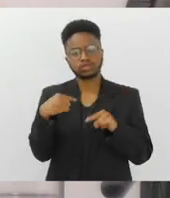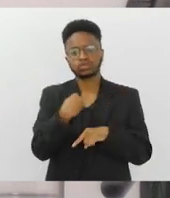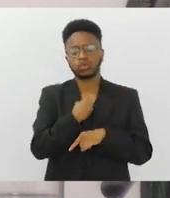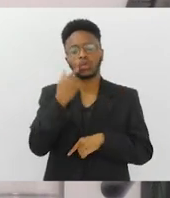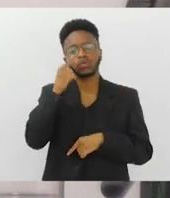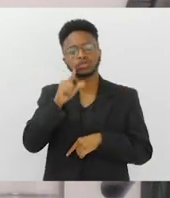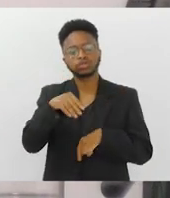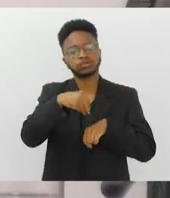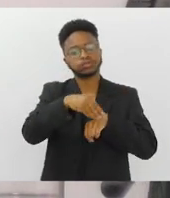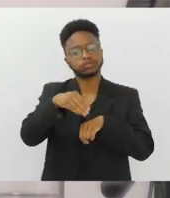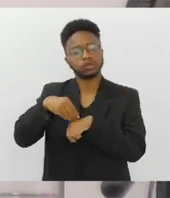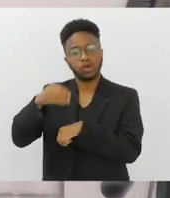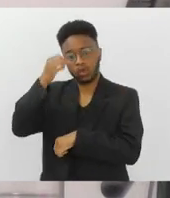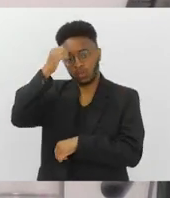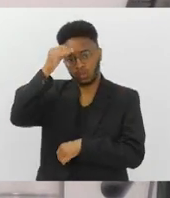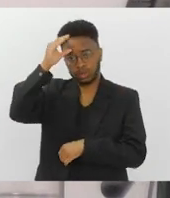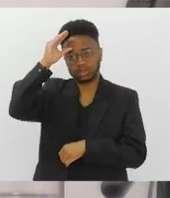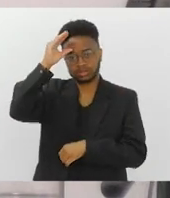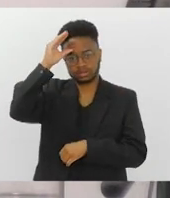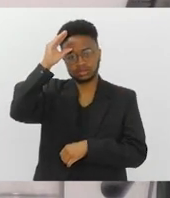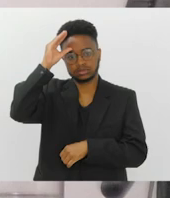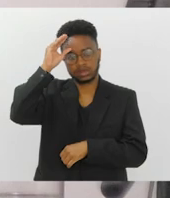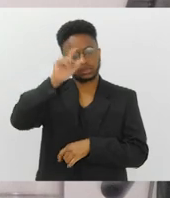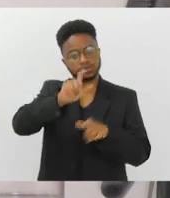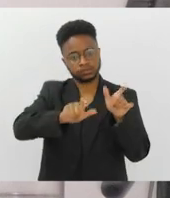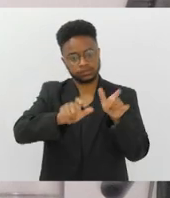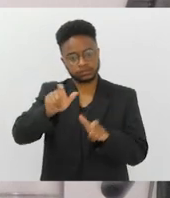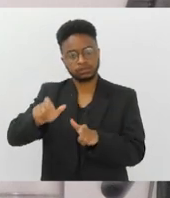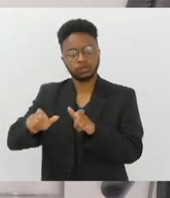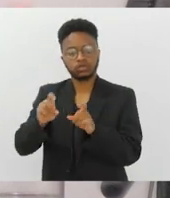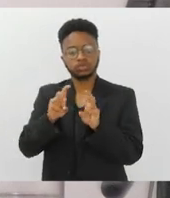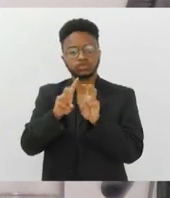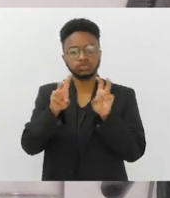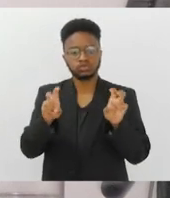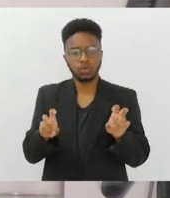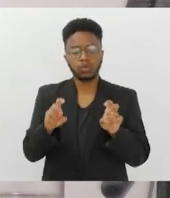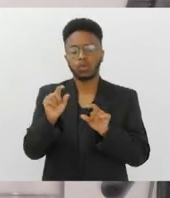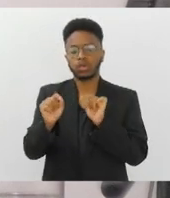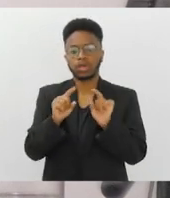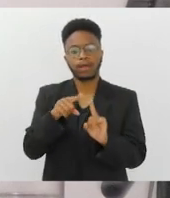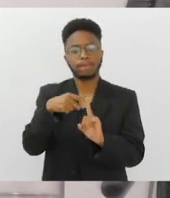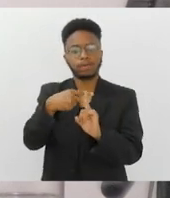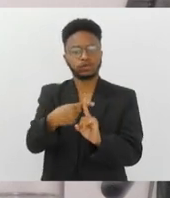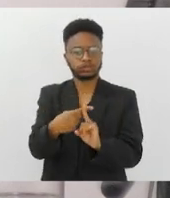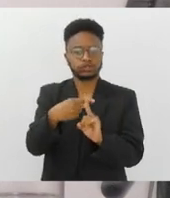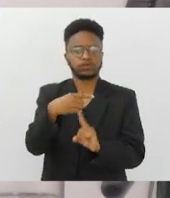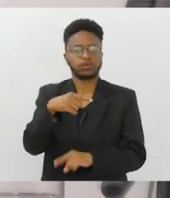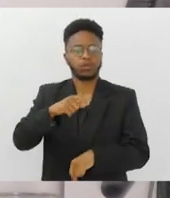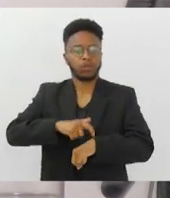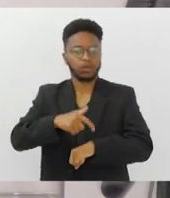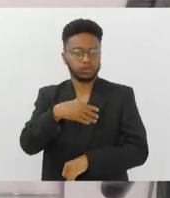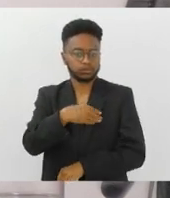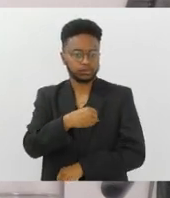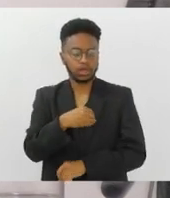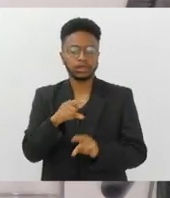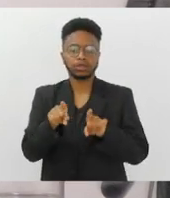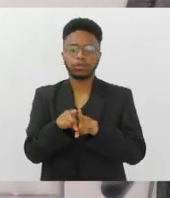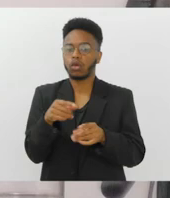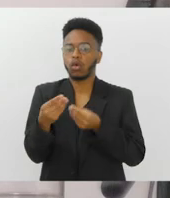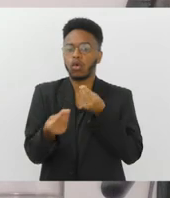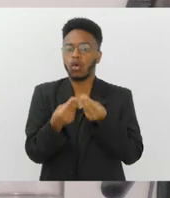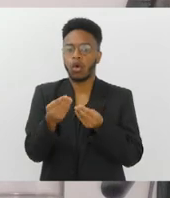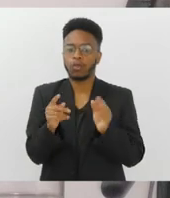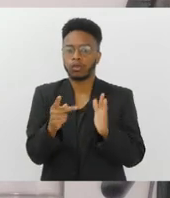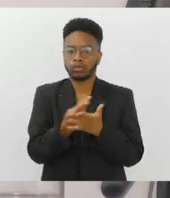desse conhecimento para as pessoas sobre os benefícios do aleitamento, o que consiste o aleitamento. Muitas